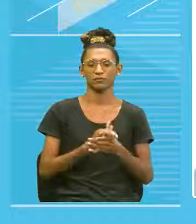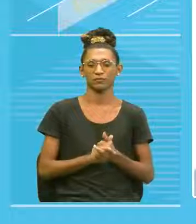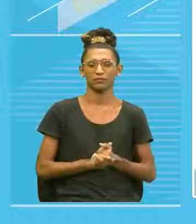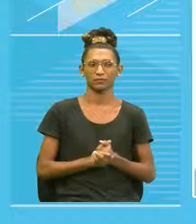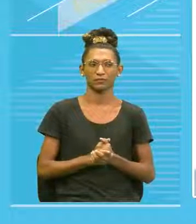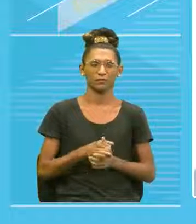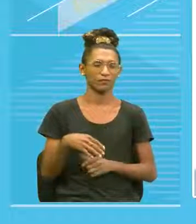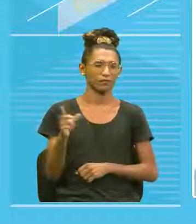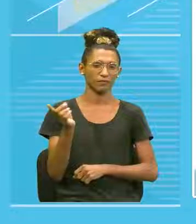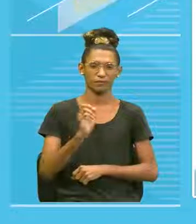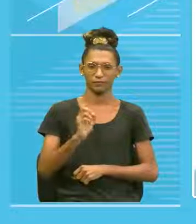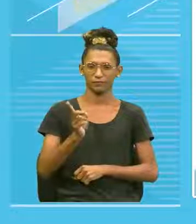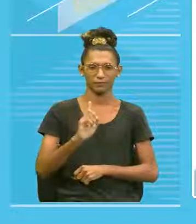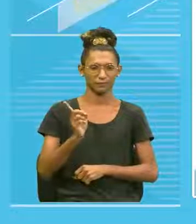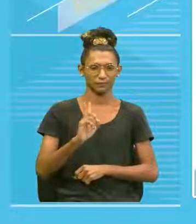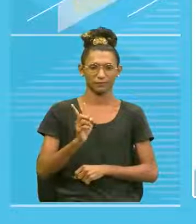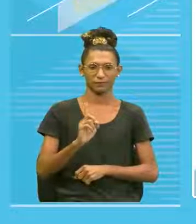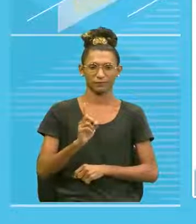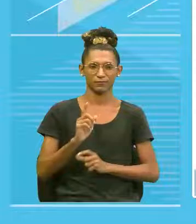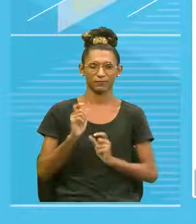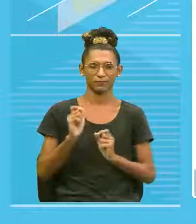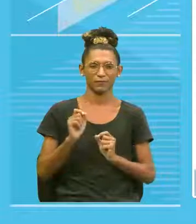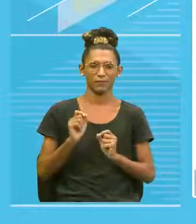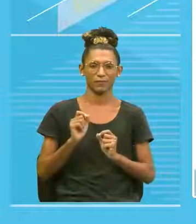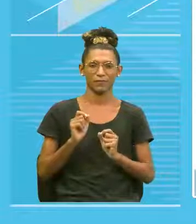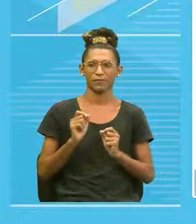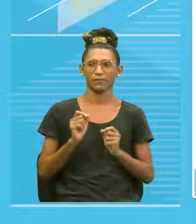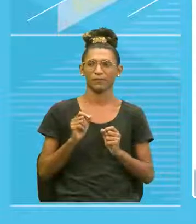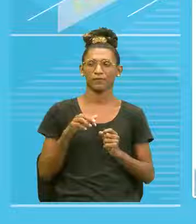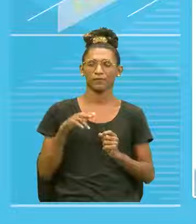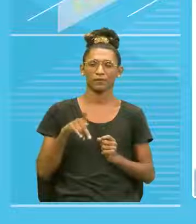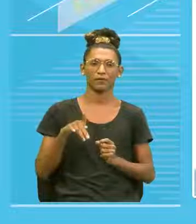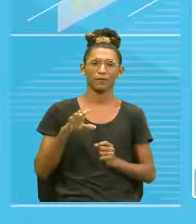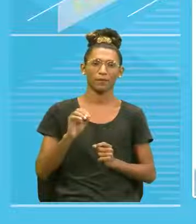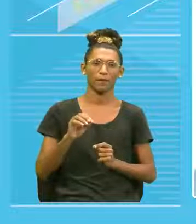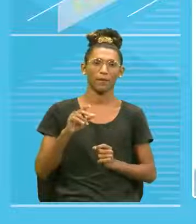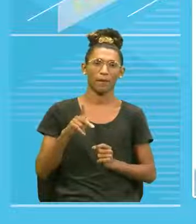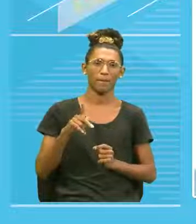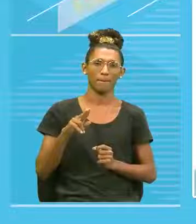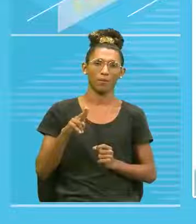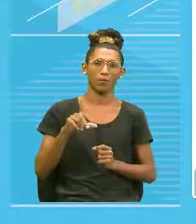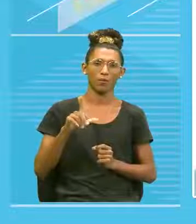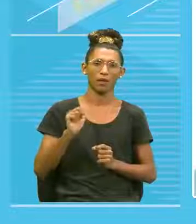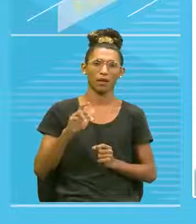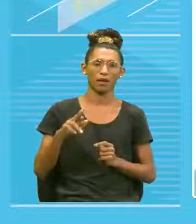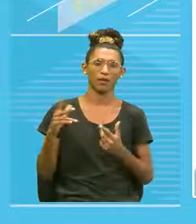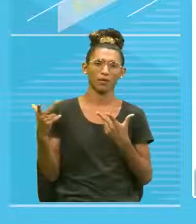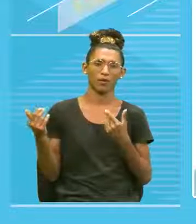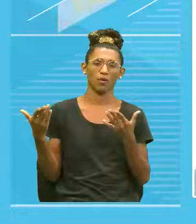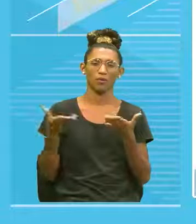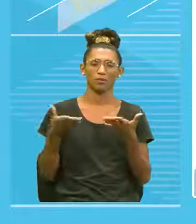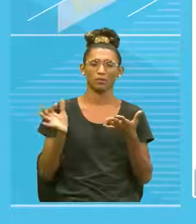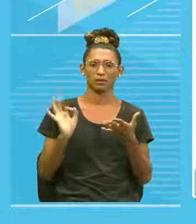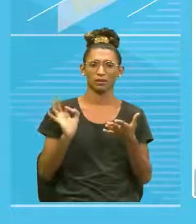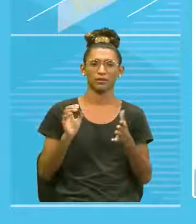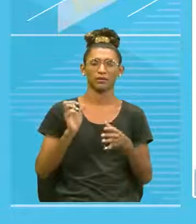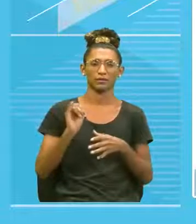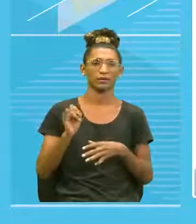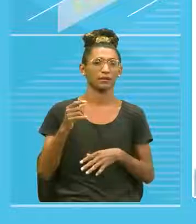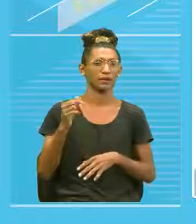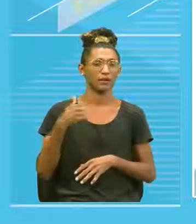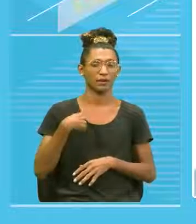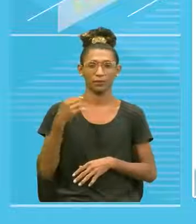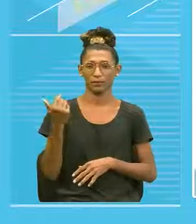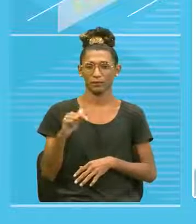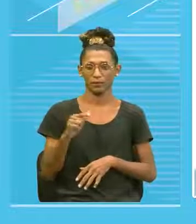e não era se popularizado como é hoje é sim ou não tenho gás de